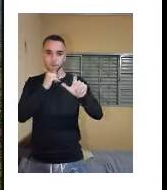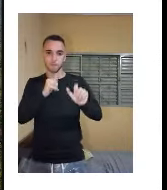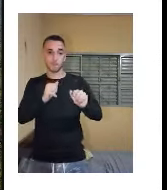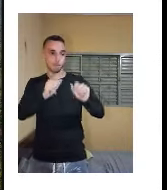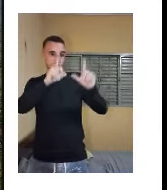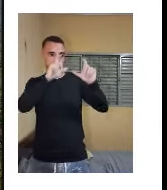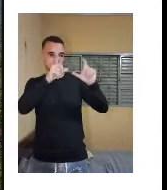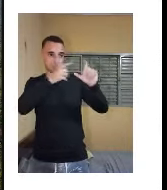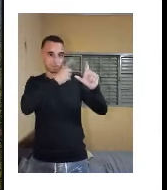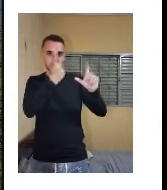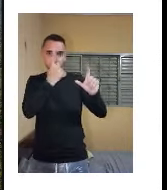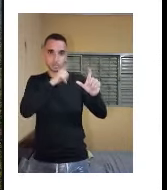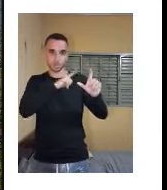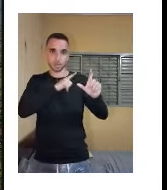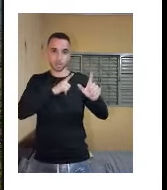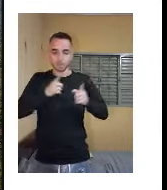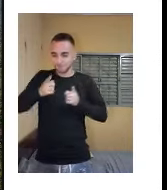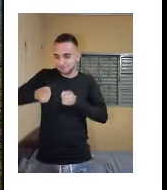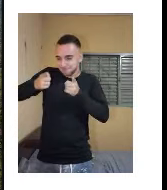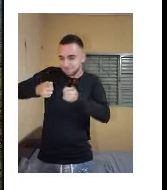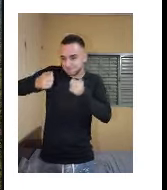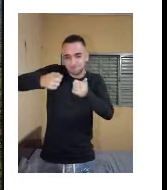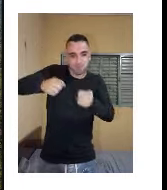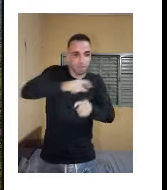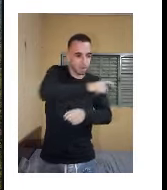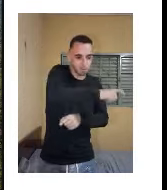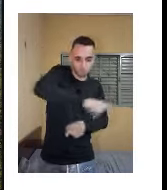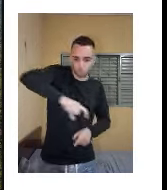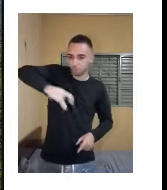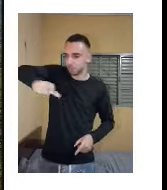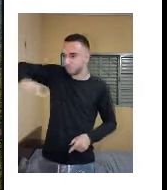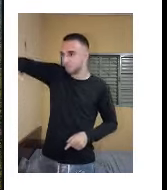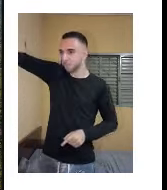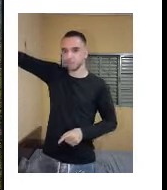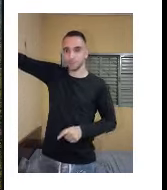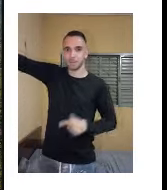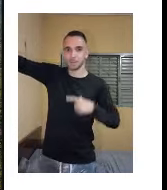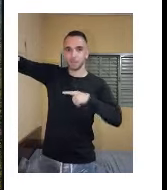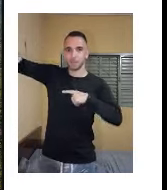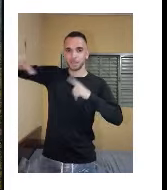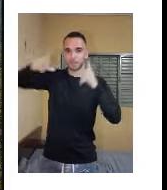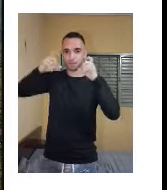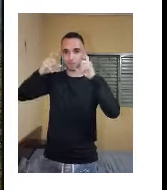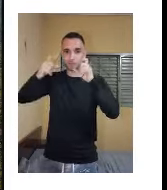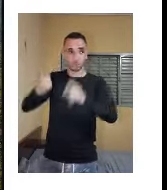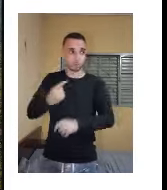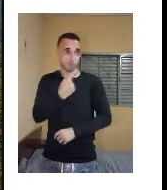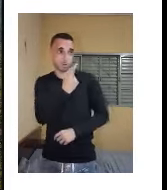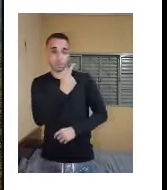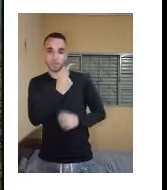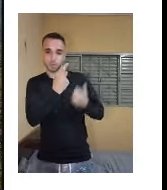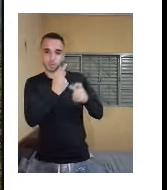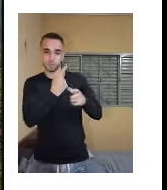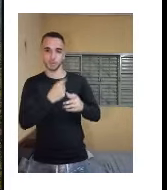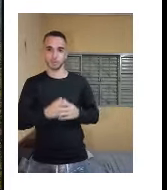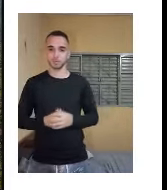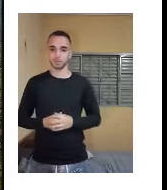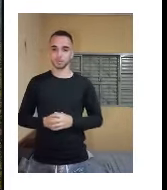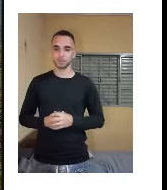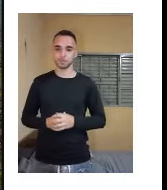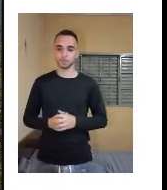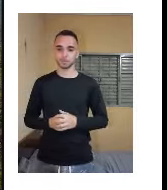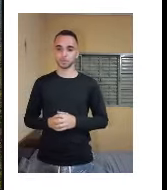trem, de uma construção do qual o ser humano tem se expandido, né, para